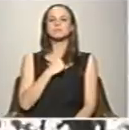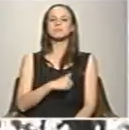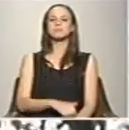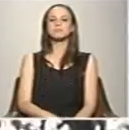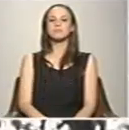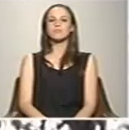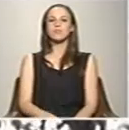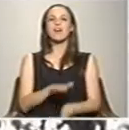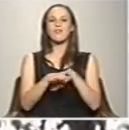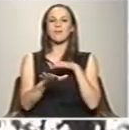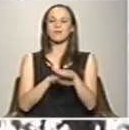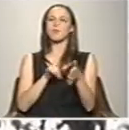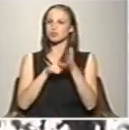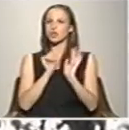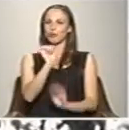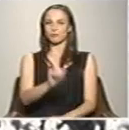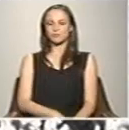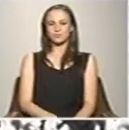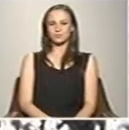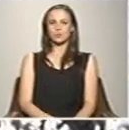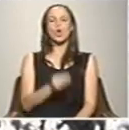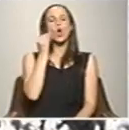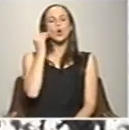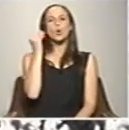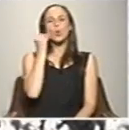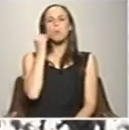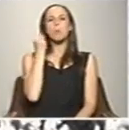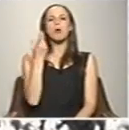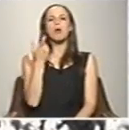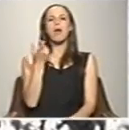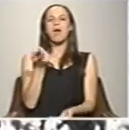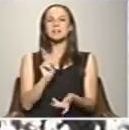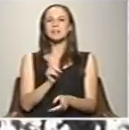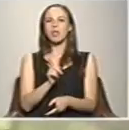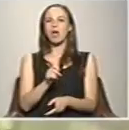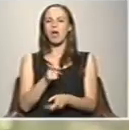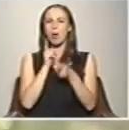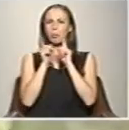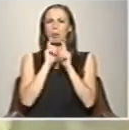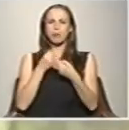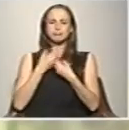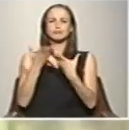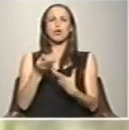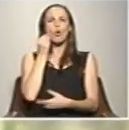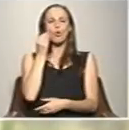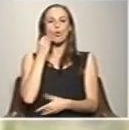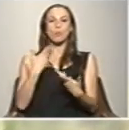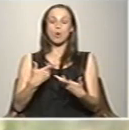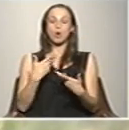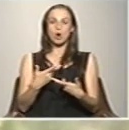Vamos concretizar o teu projeto. Como é que tu dás aso à tua veia humorística? Ora bem, eu neste momento estou